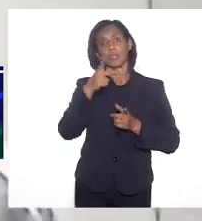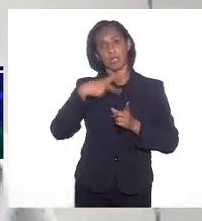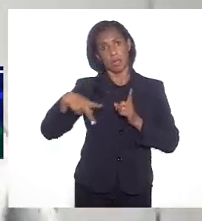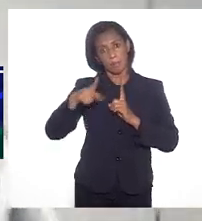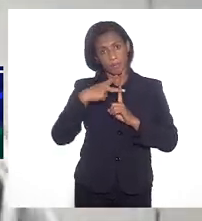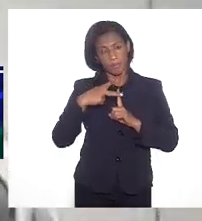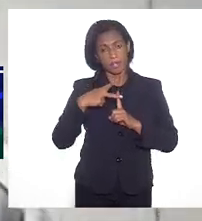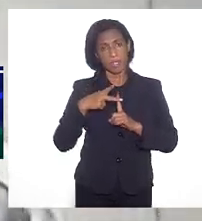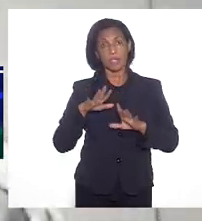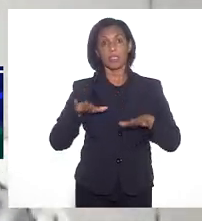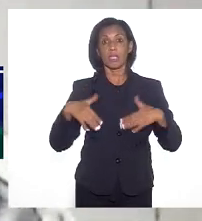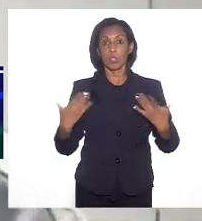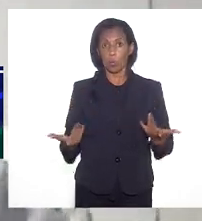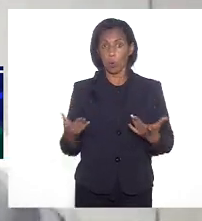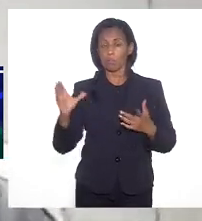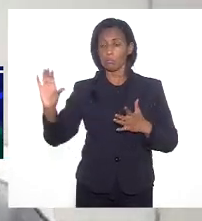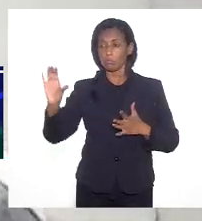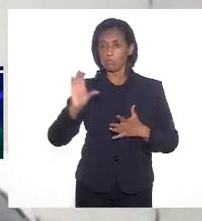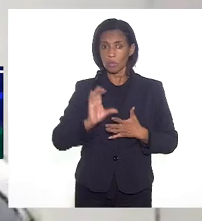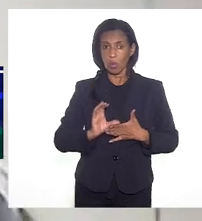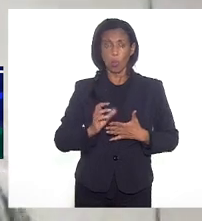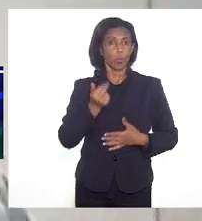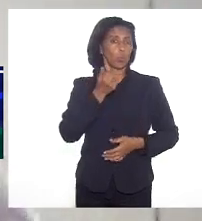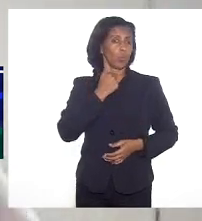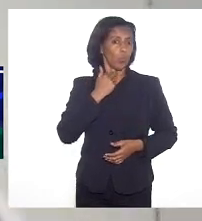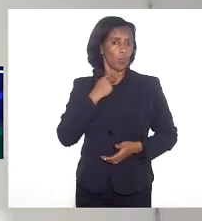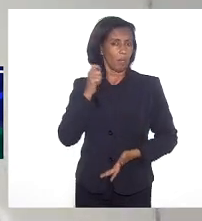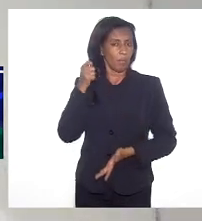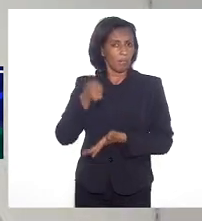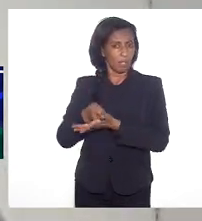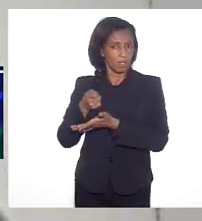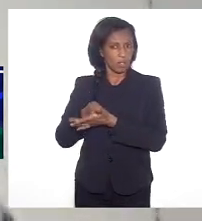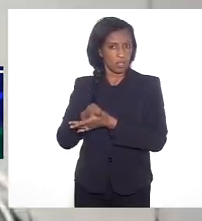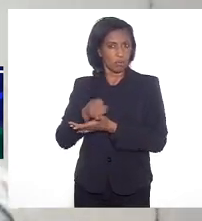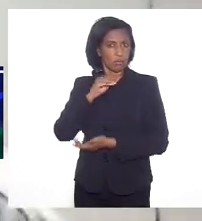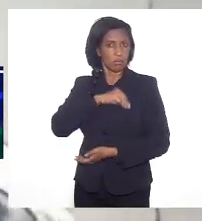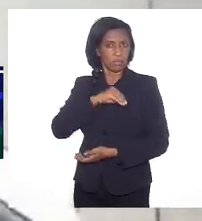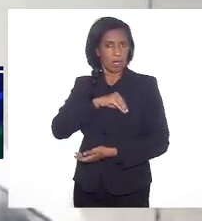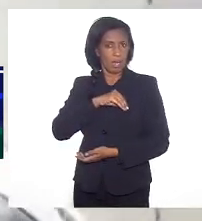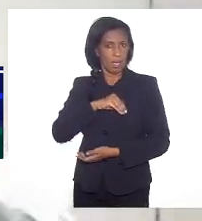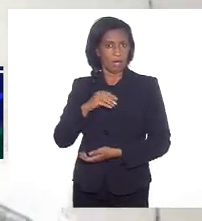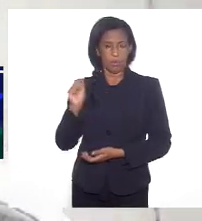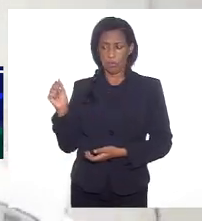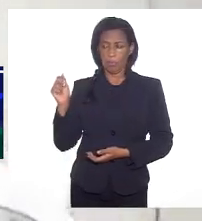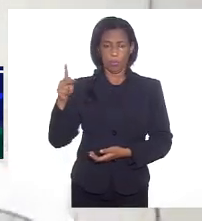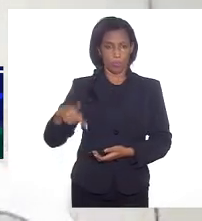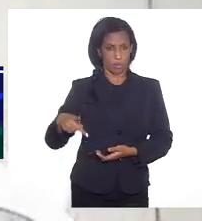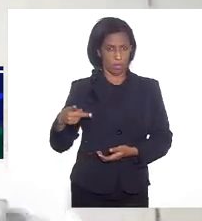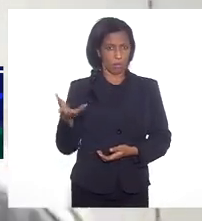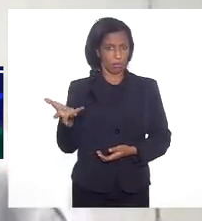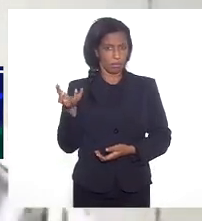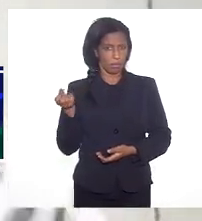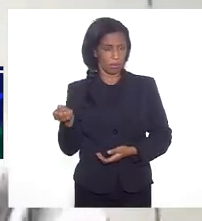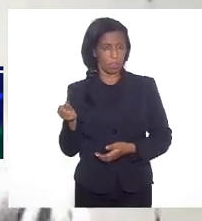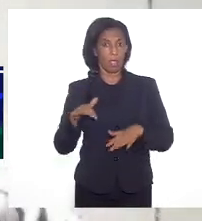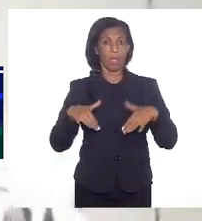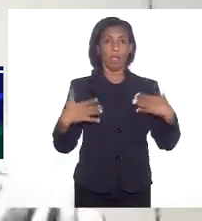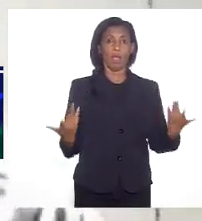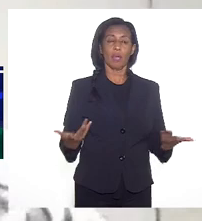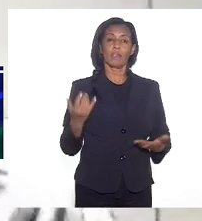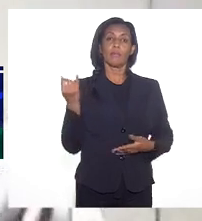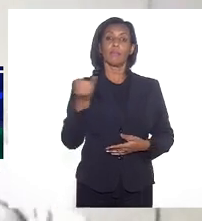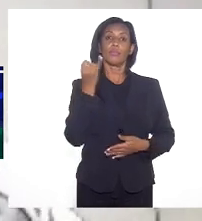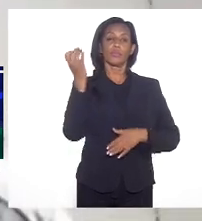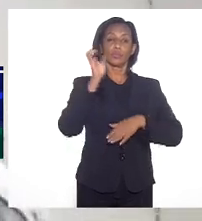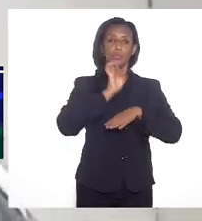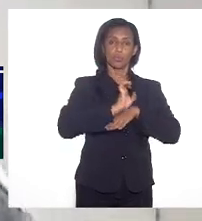e quando esses recursos não são suficientes para garantir o pagamento da folha de aposentados e pensionistas aí a importância